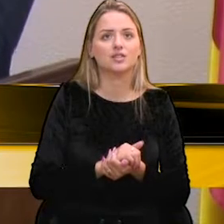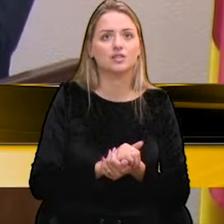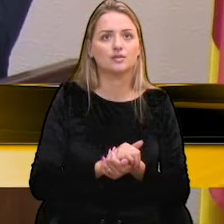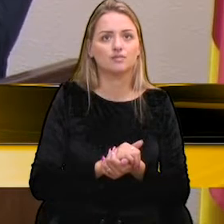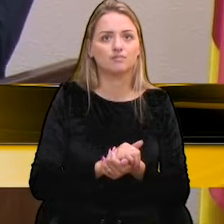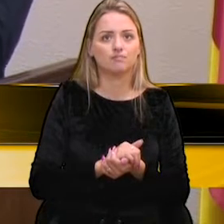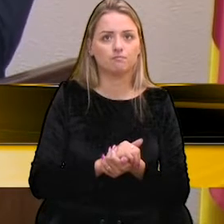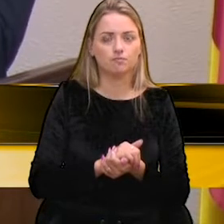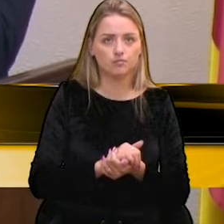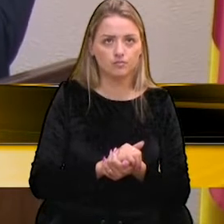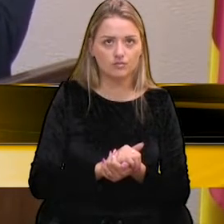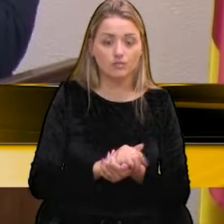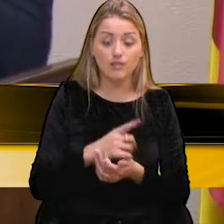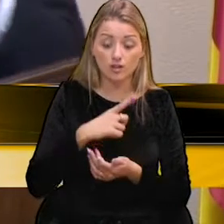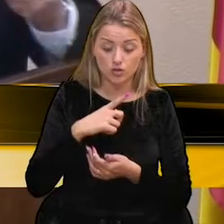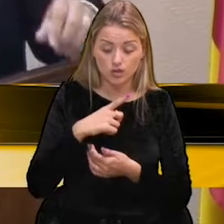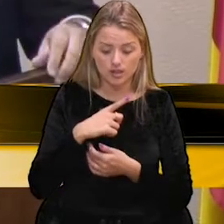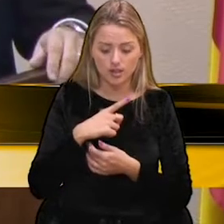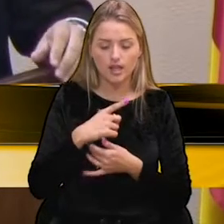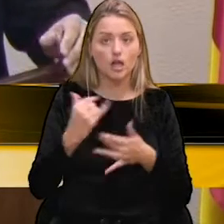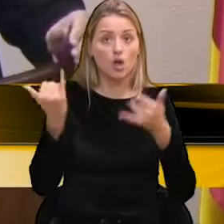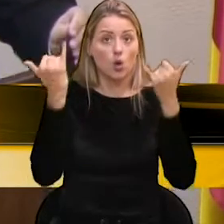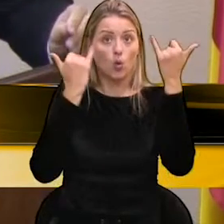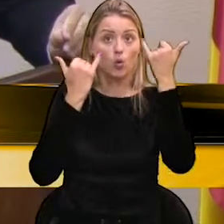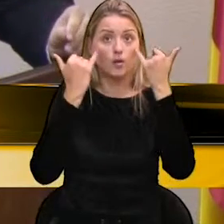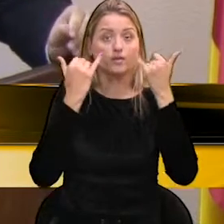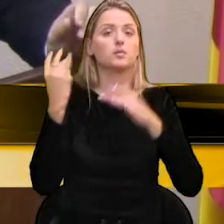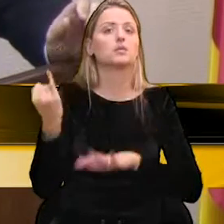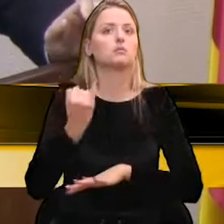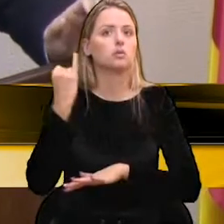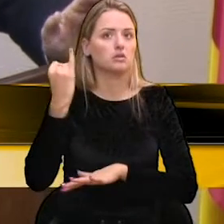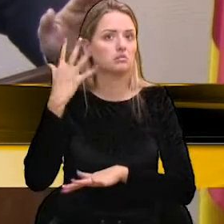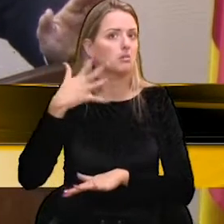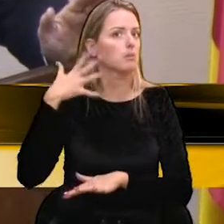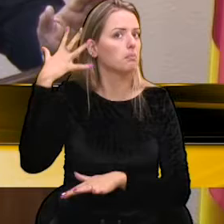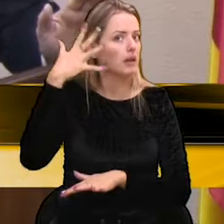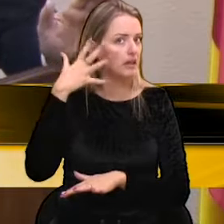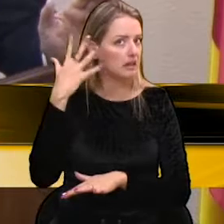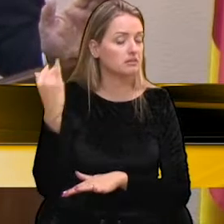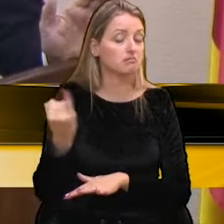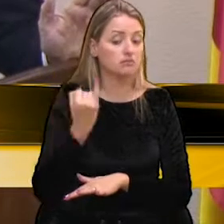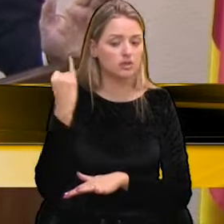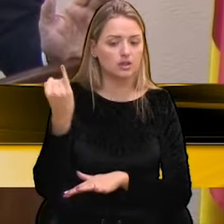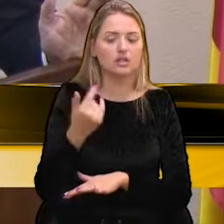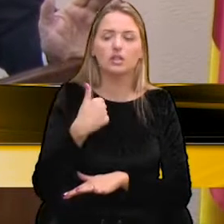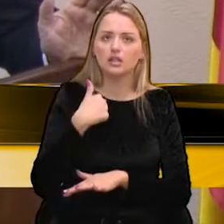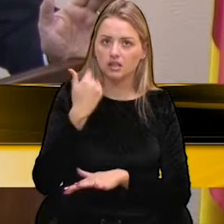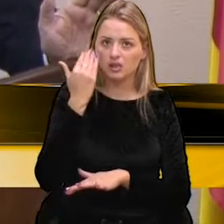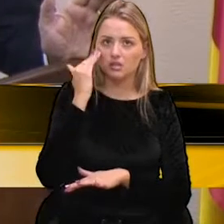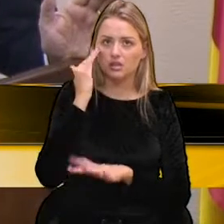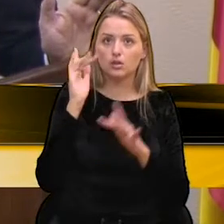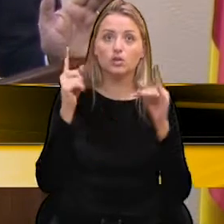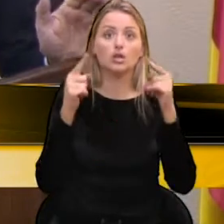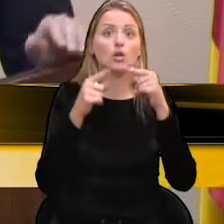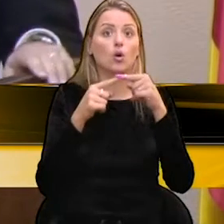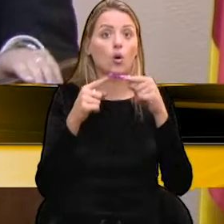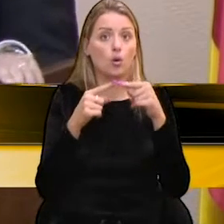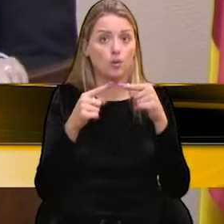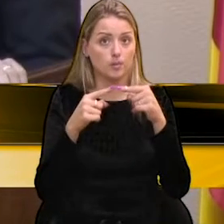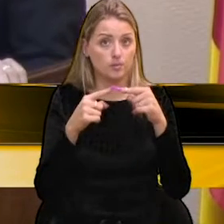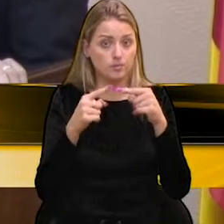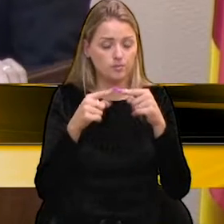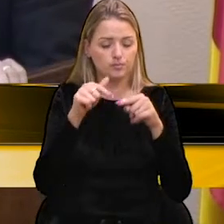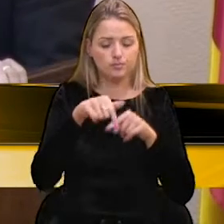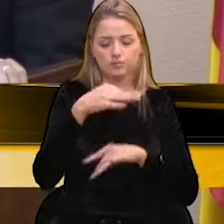colhermos uma informação importante, uma palestra importante, que eu entendo que ela casa muito bem com o